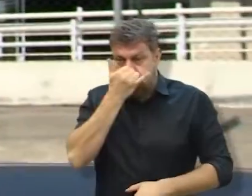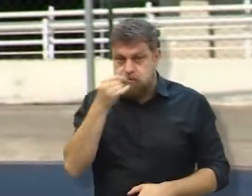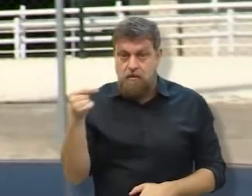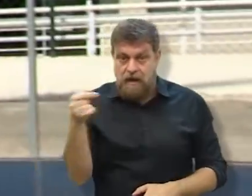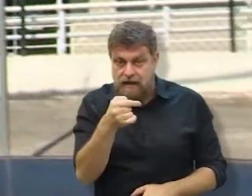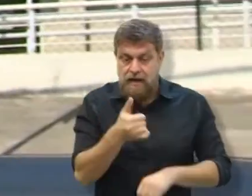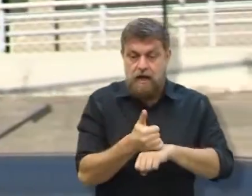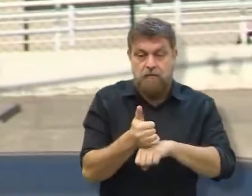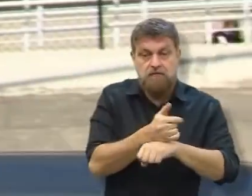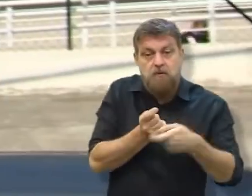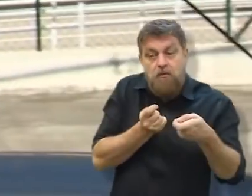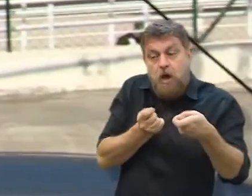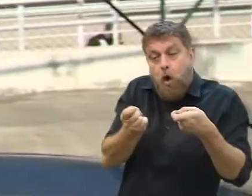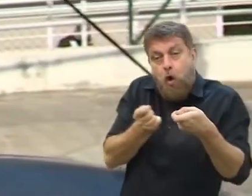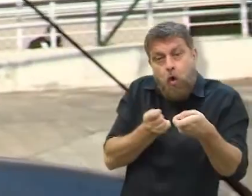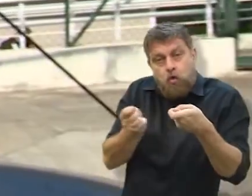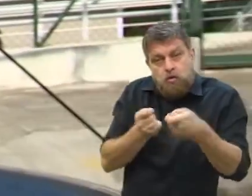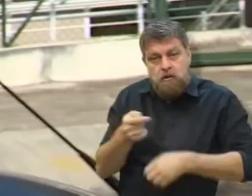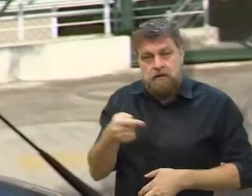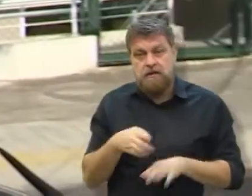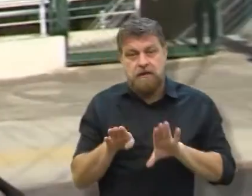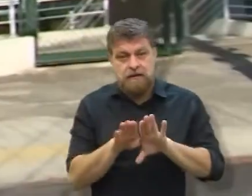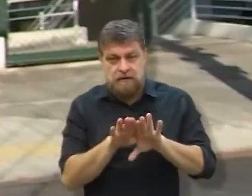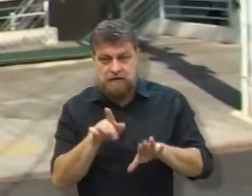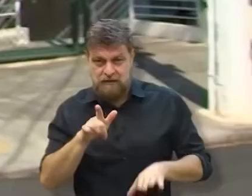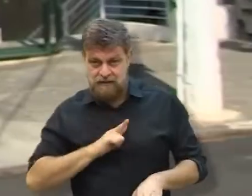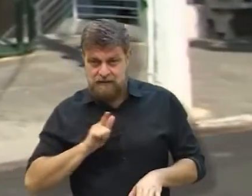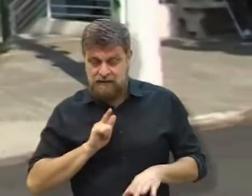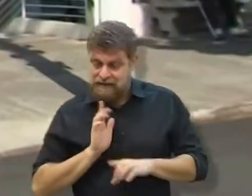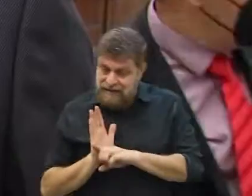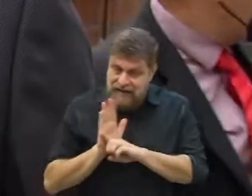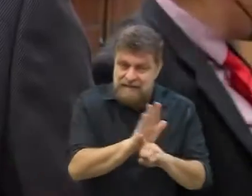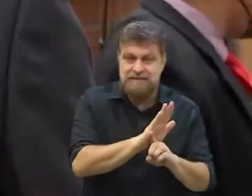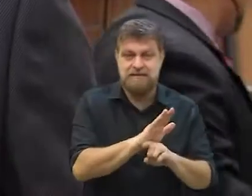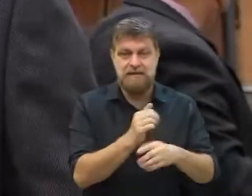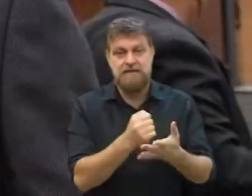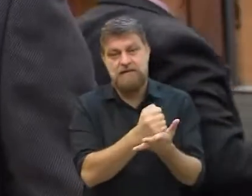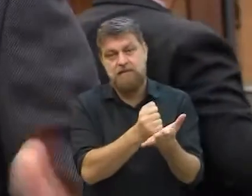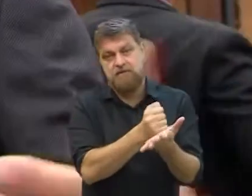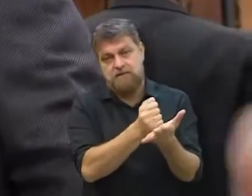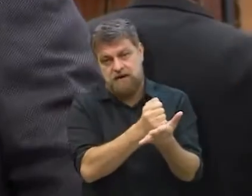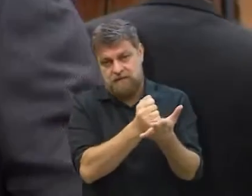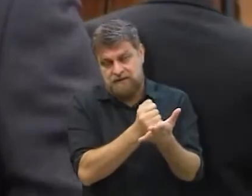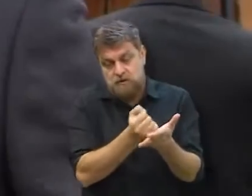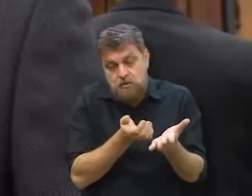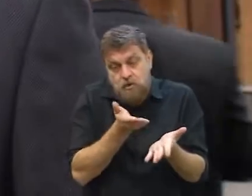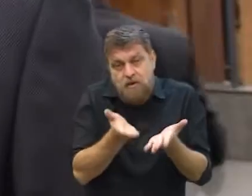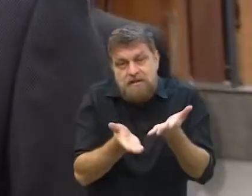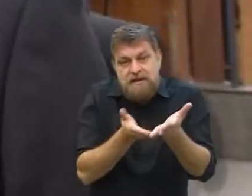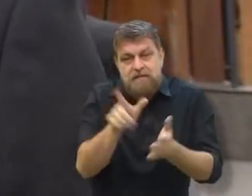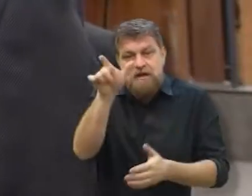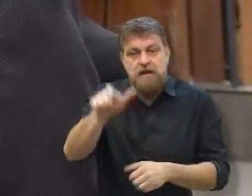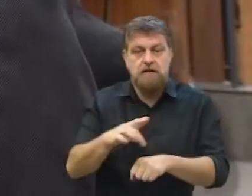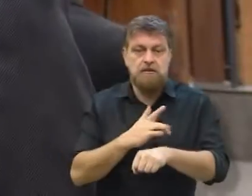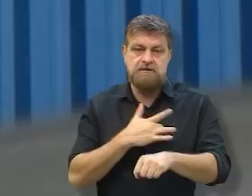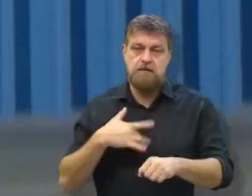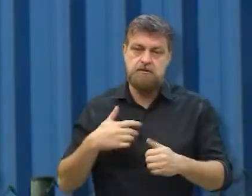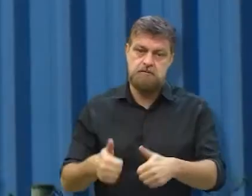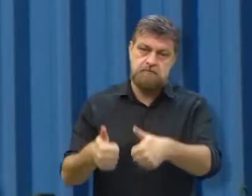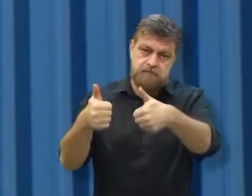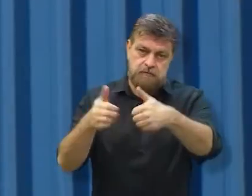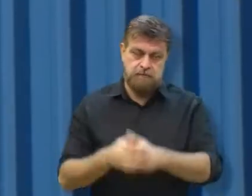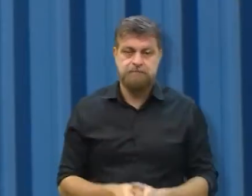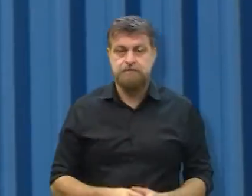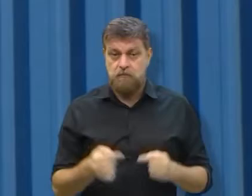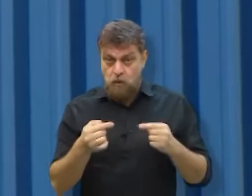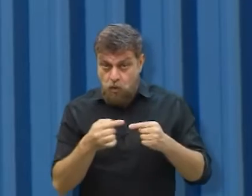ter. Então ele faz aquele controle e inclusive a assistência farmacêutica é importante no tratamento do paciente.